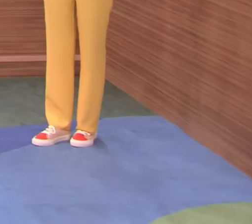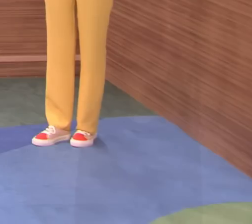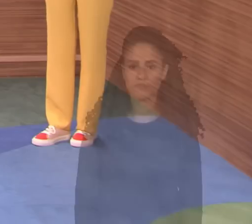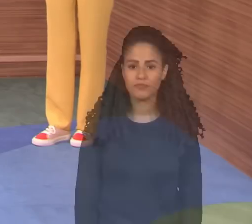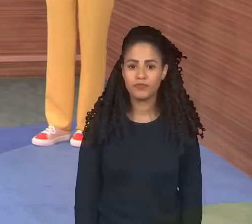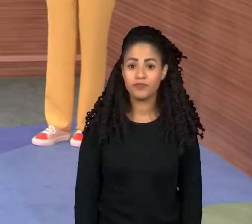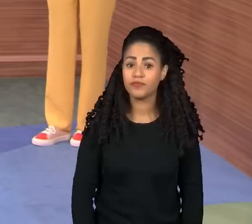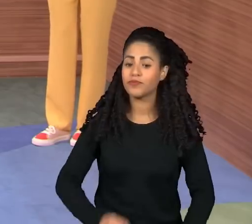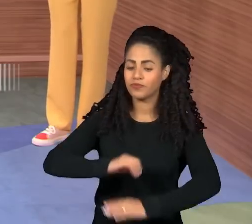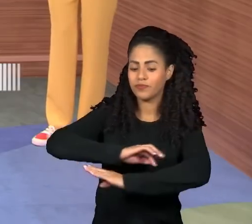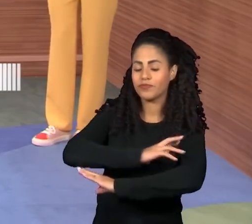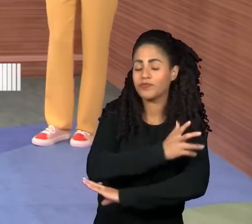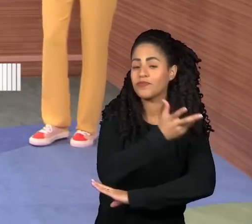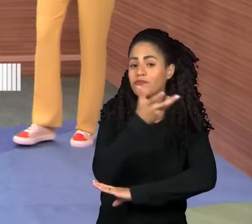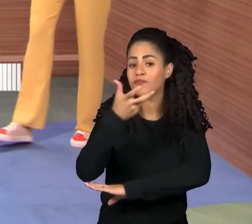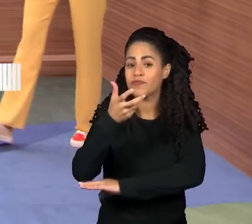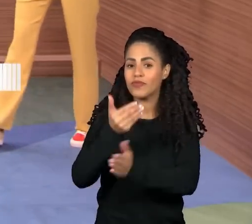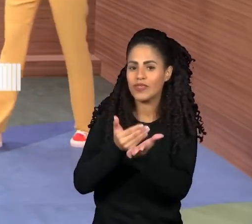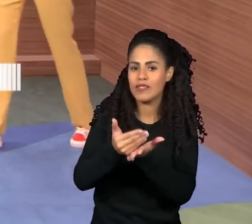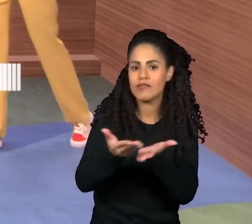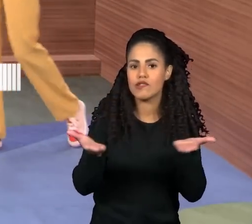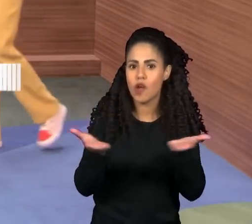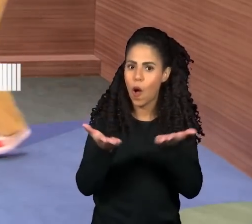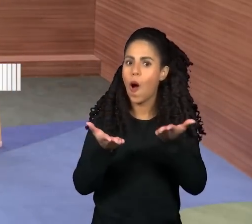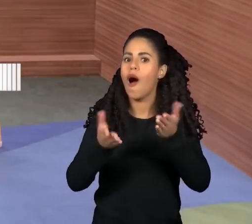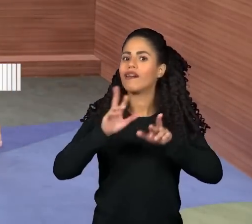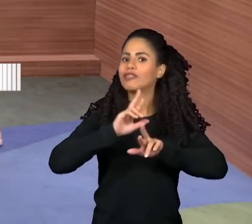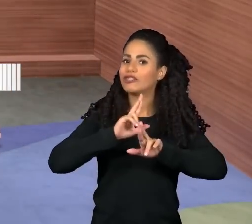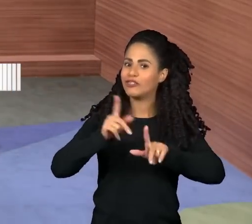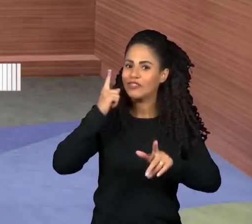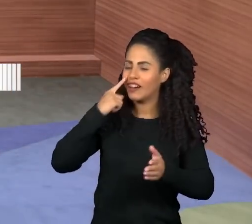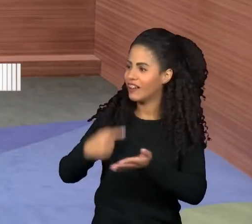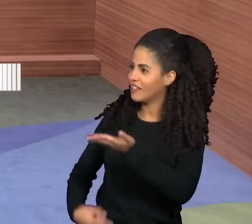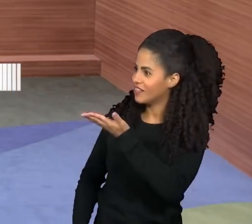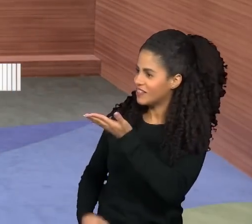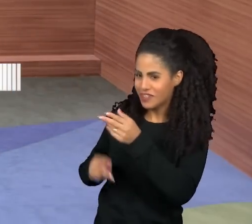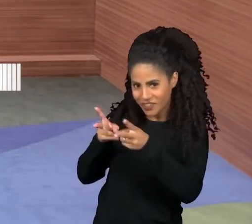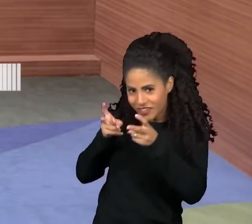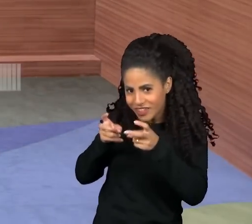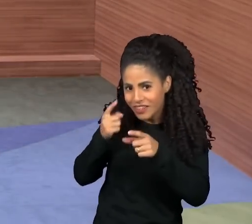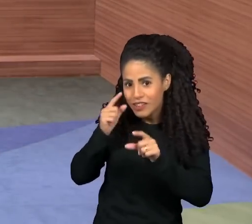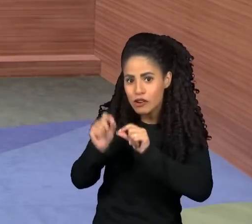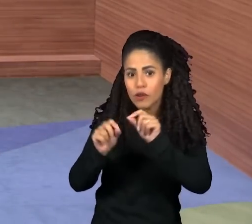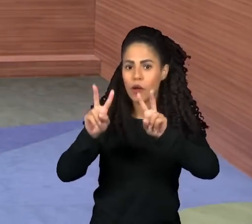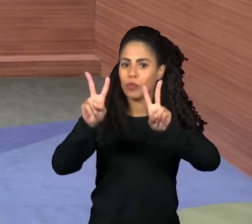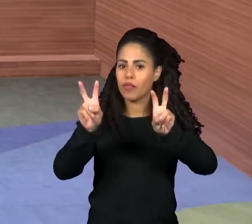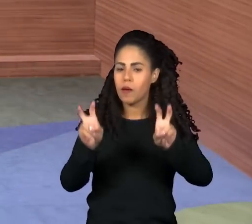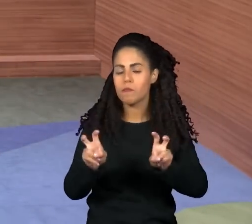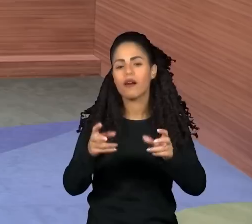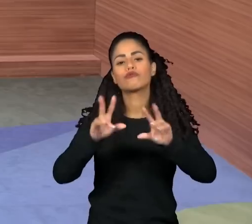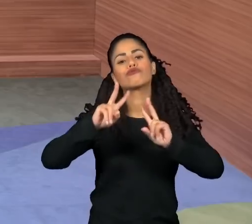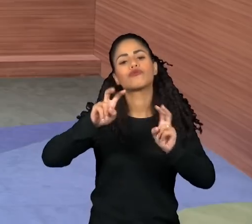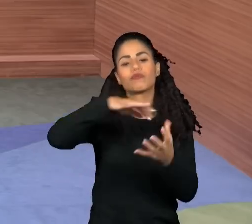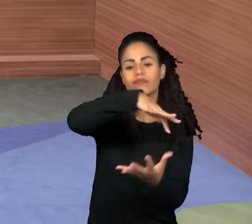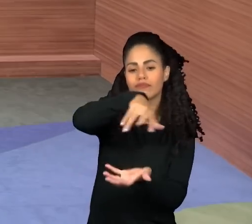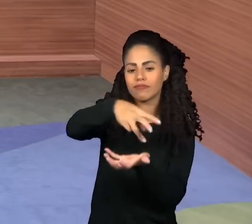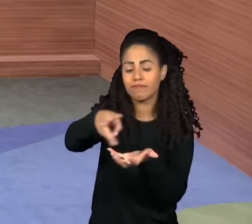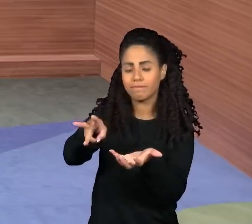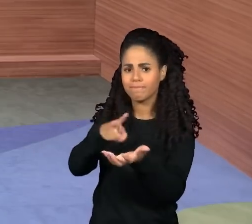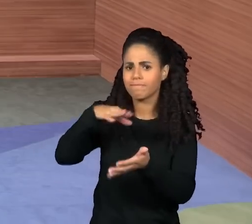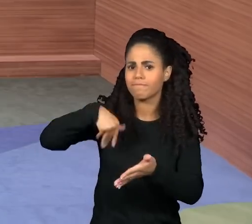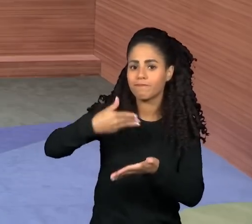O Repórter Eco está no ar, com visual renovado e novas reportagens com temas socioambientais da